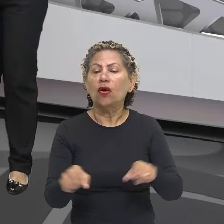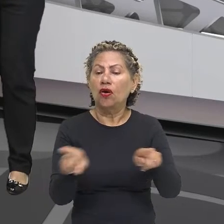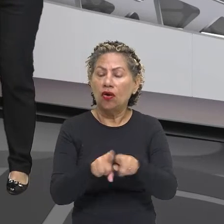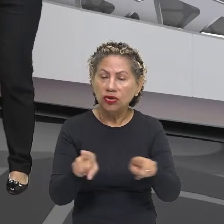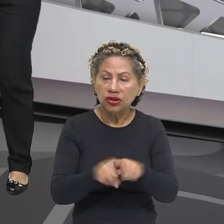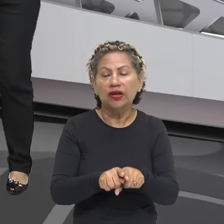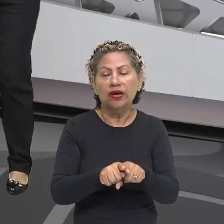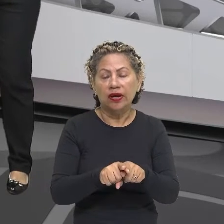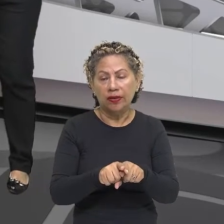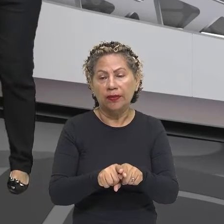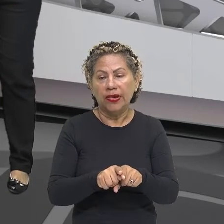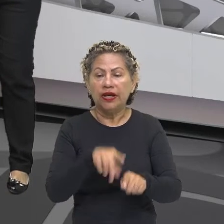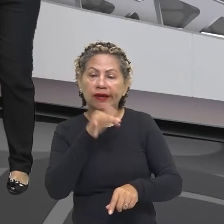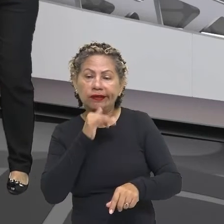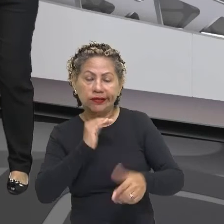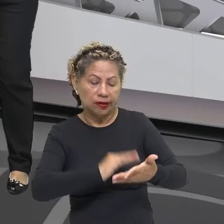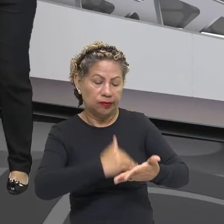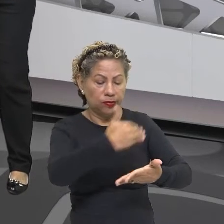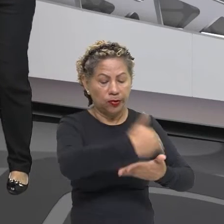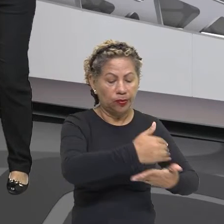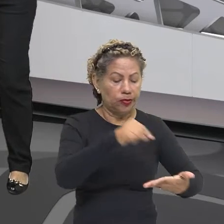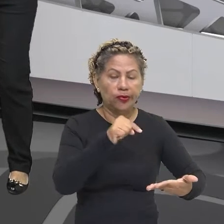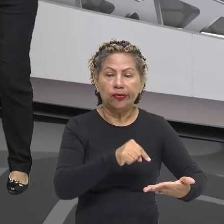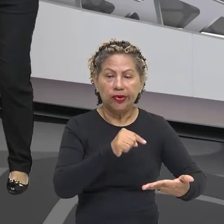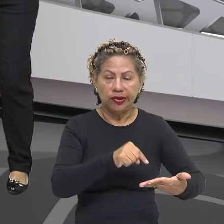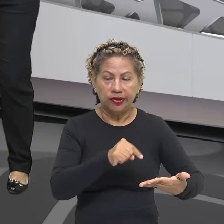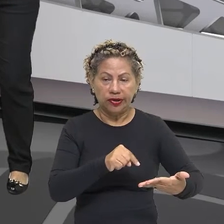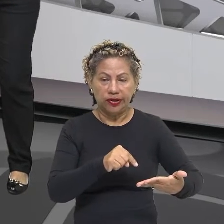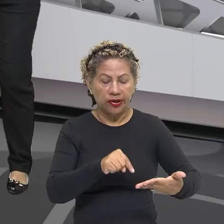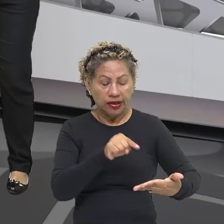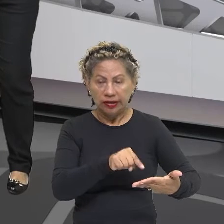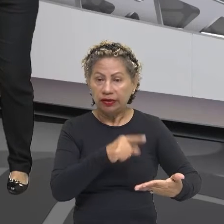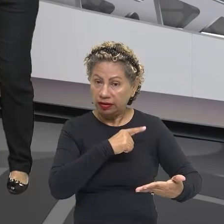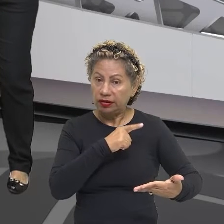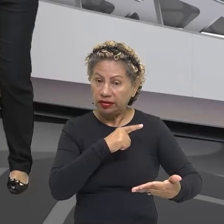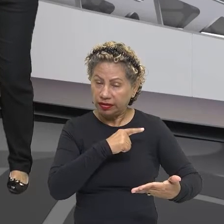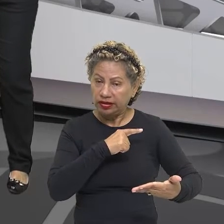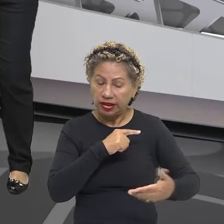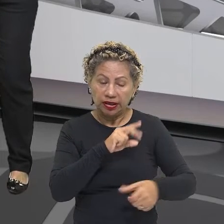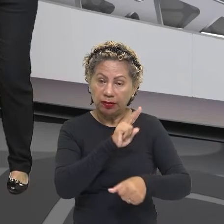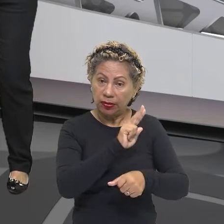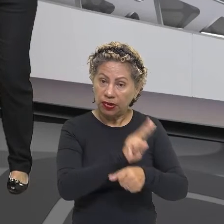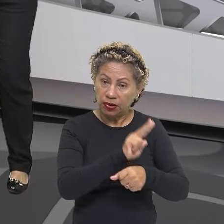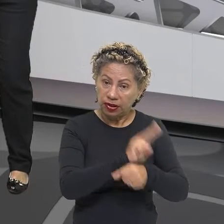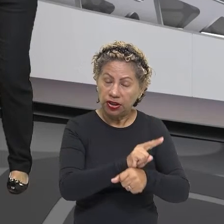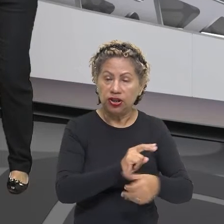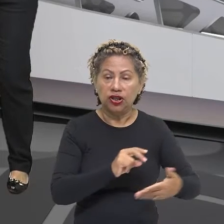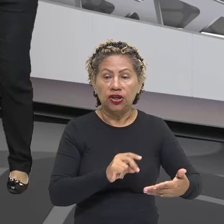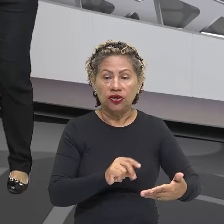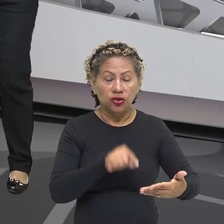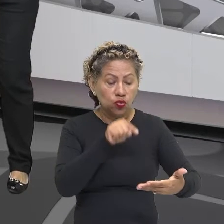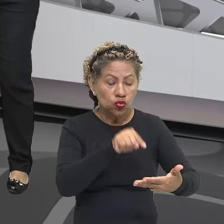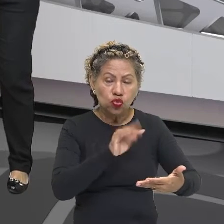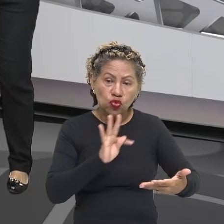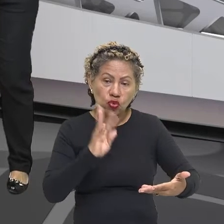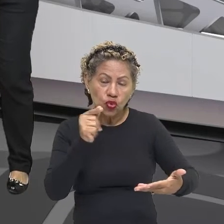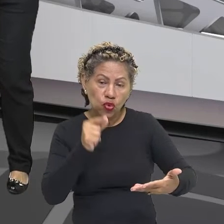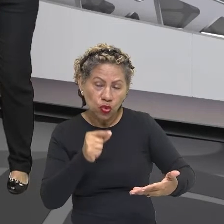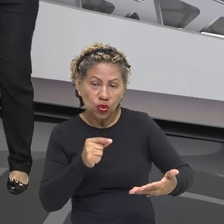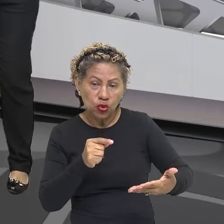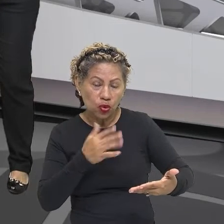com uma capacidade muito grande, né? Só que esses dispositivos aí que a gente utiliza, que